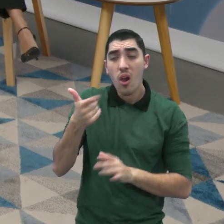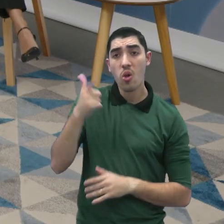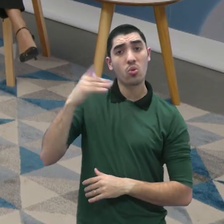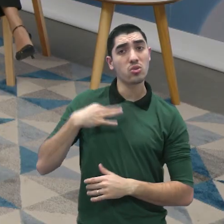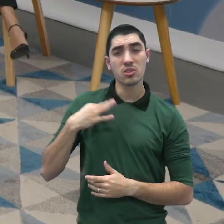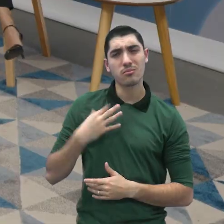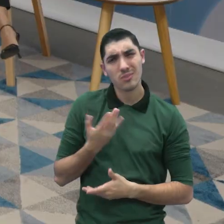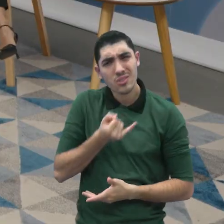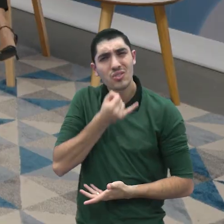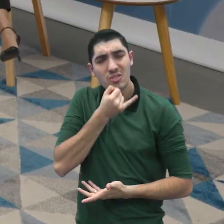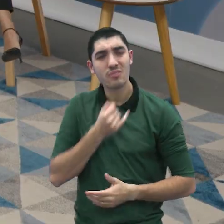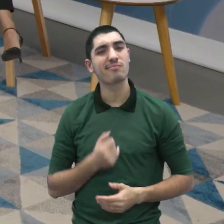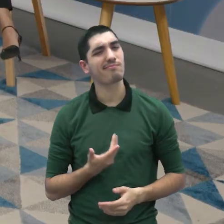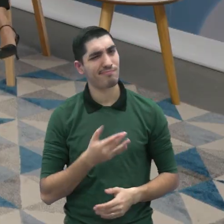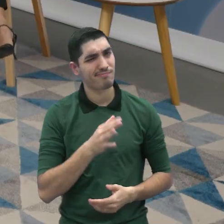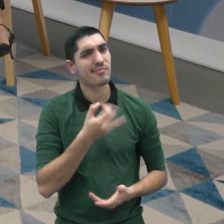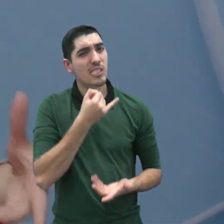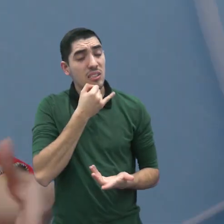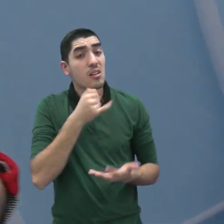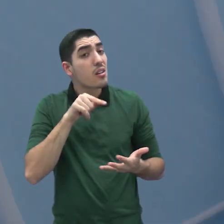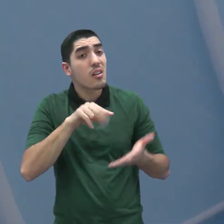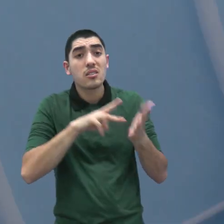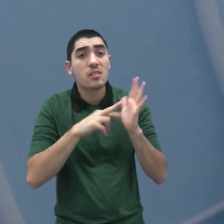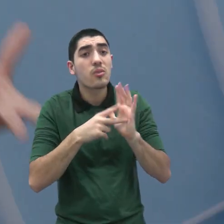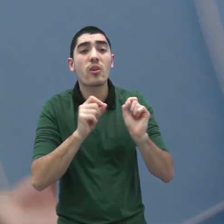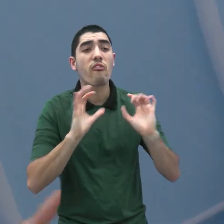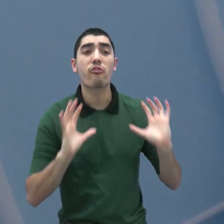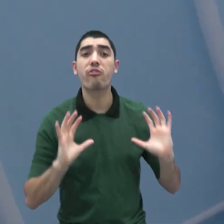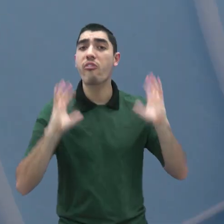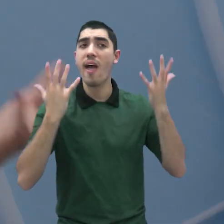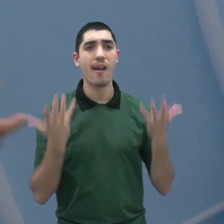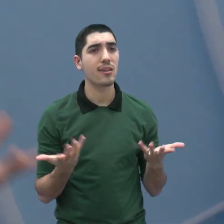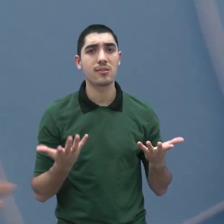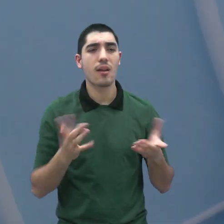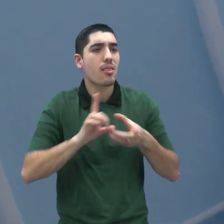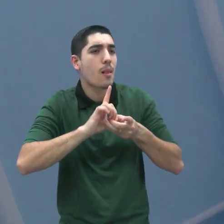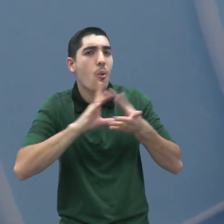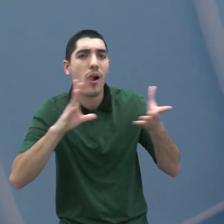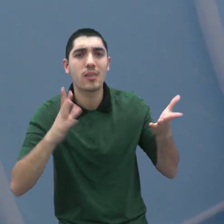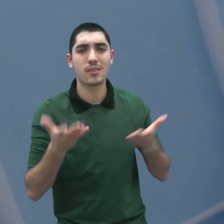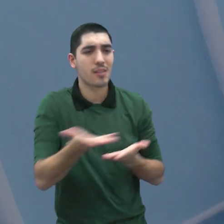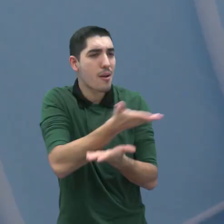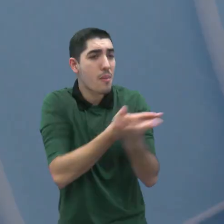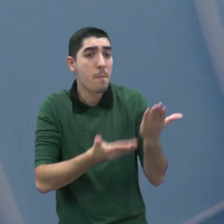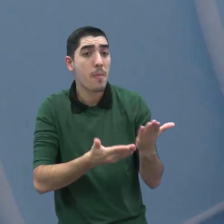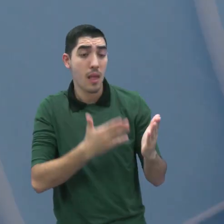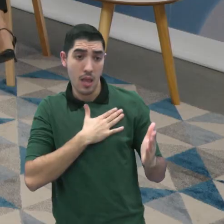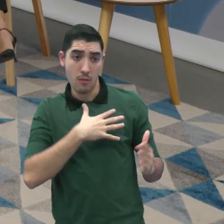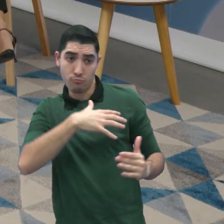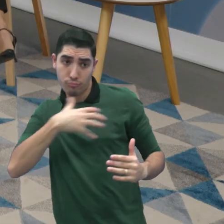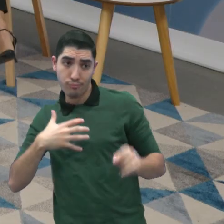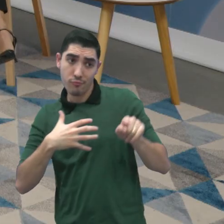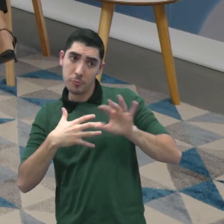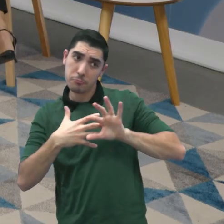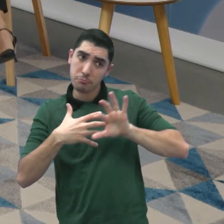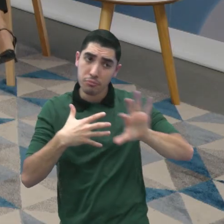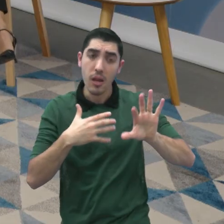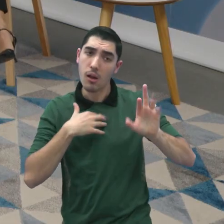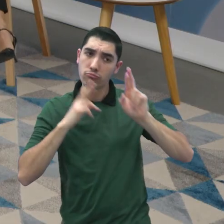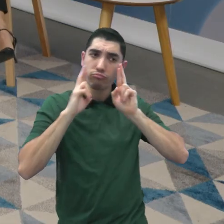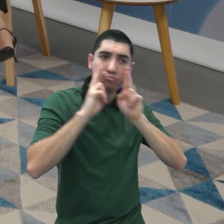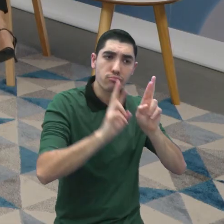muito triste. Deveria ser, né, a festa da democracia, da diversidade, cada um ali com o seu lado, mais respeitando. E,